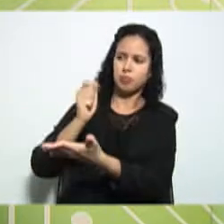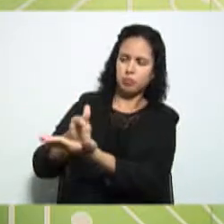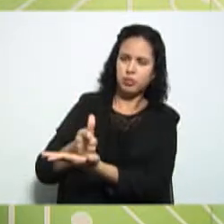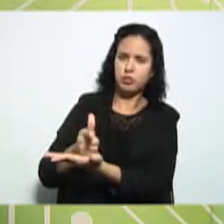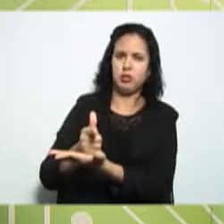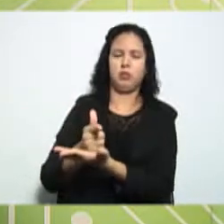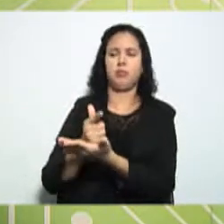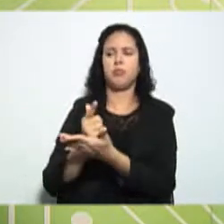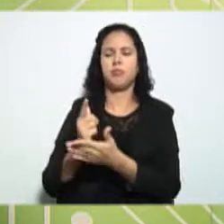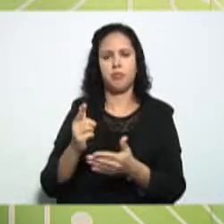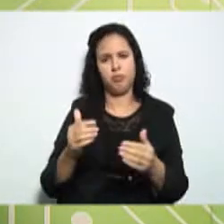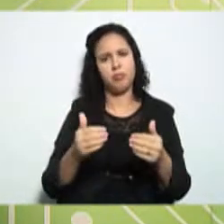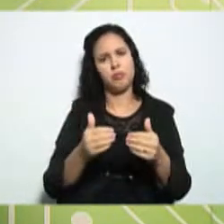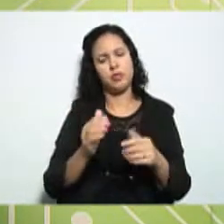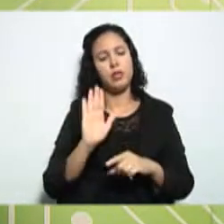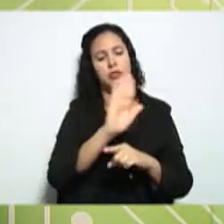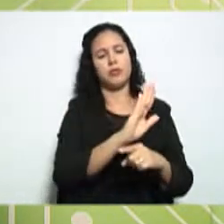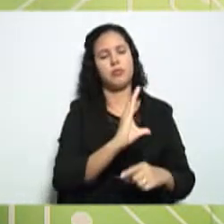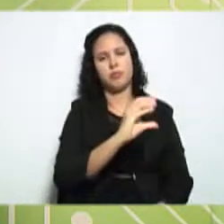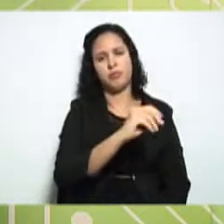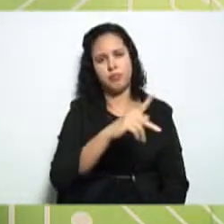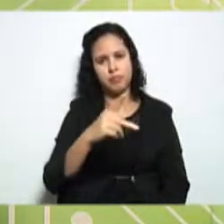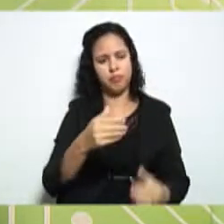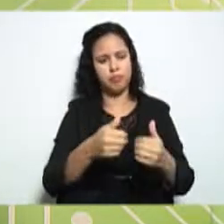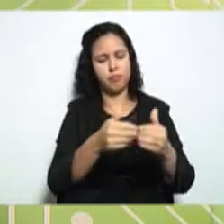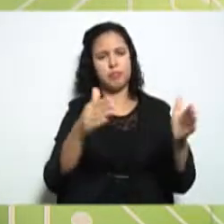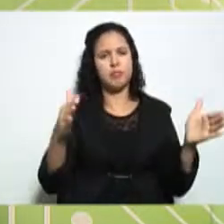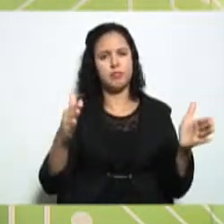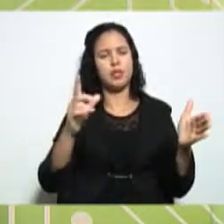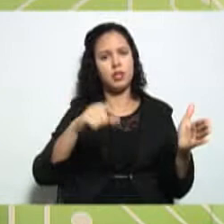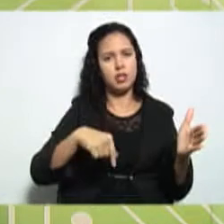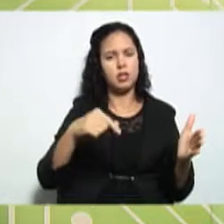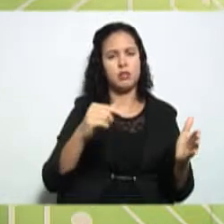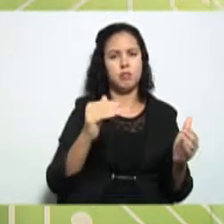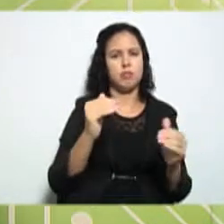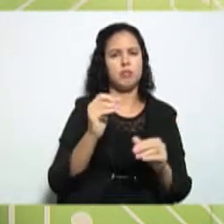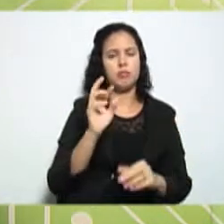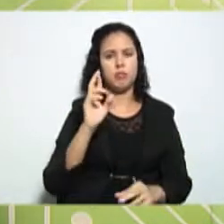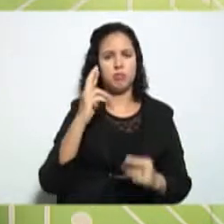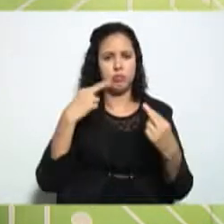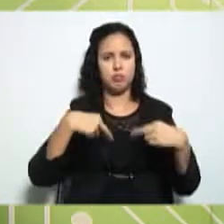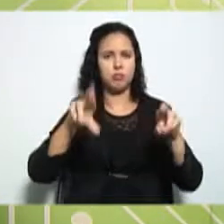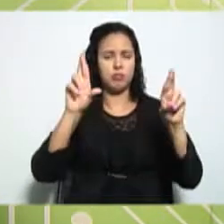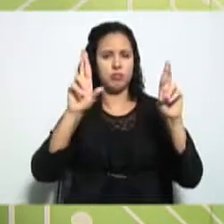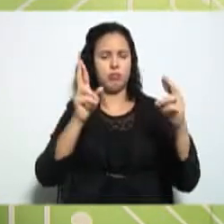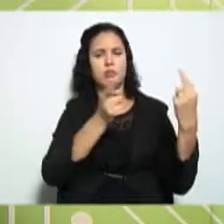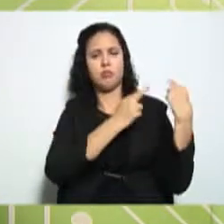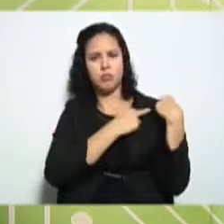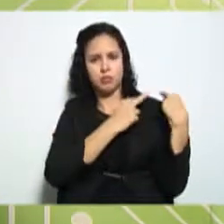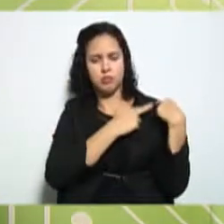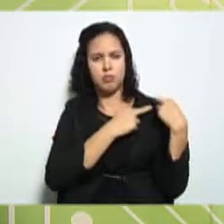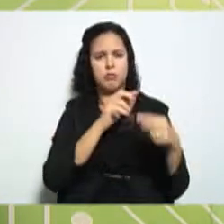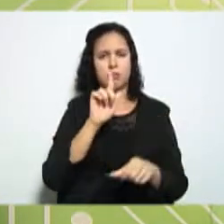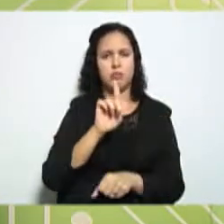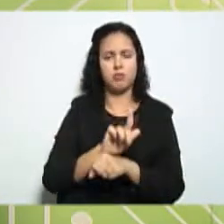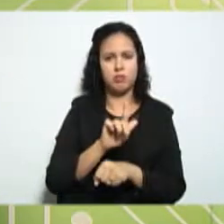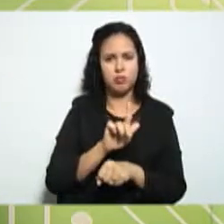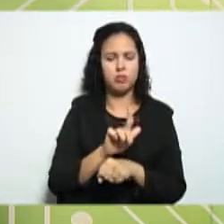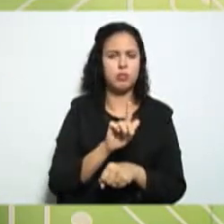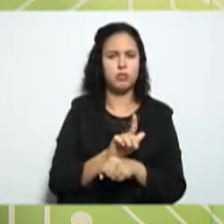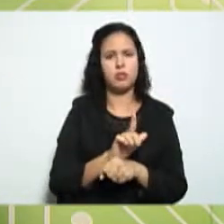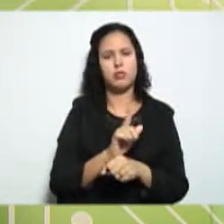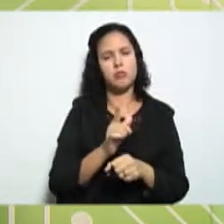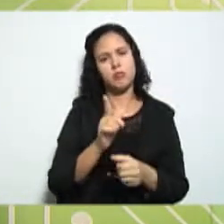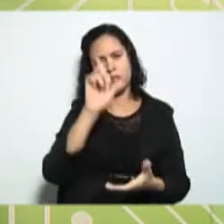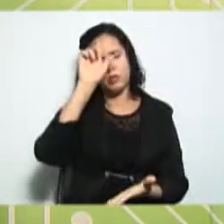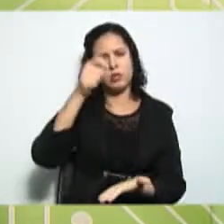a cooperativa aberta no seu dia a dia. Então é como se fosse um órgão que está ali responsável por essa parte de gestão, na questão de tomar